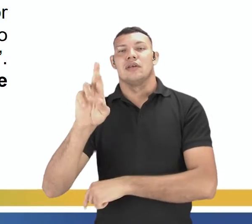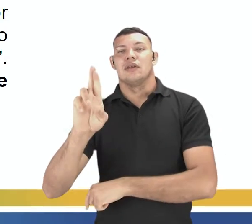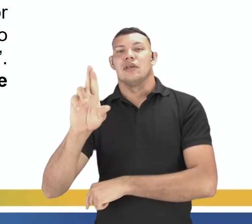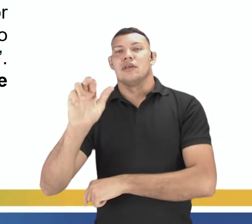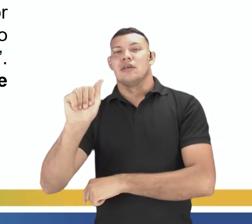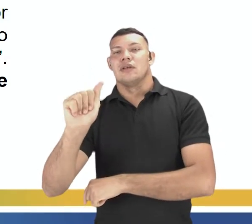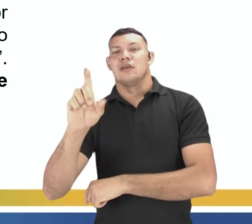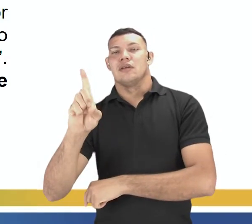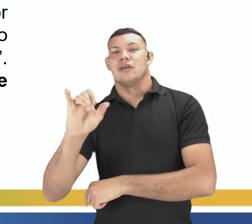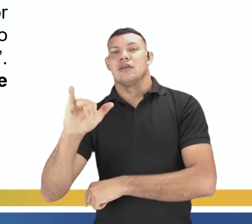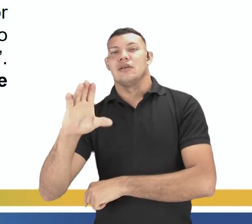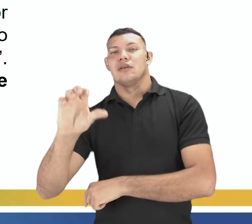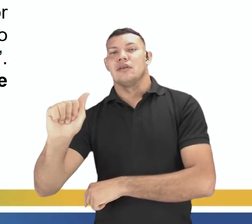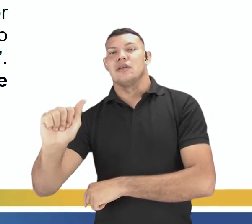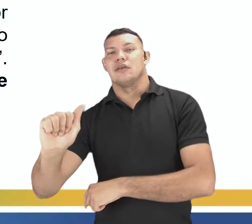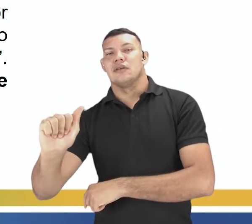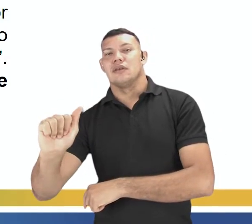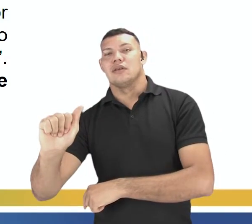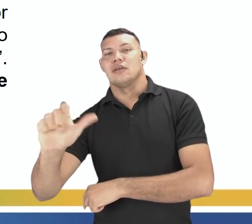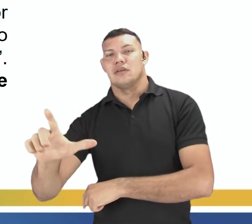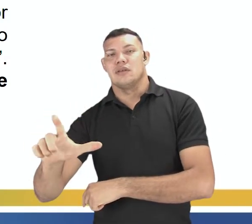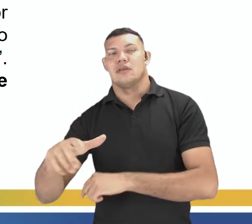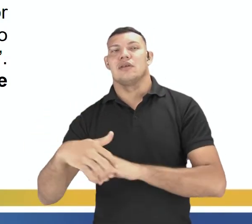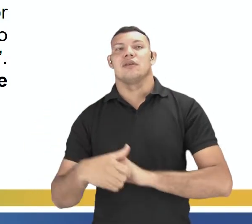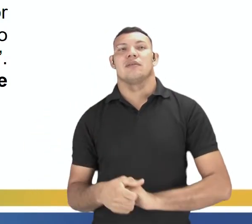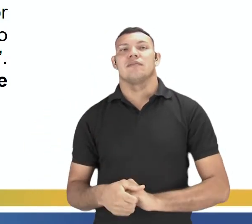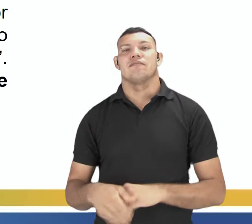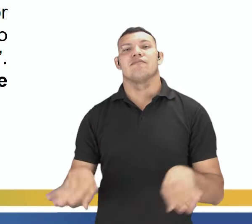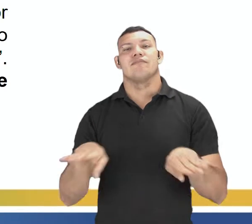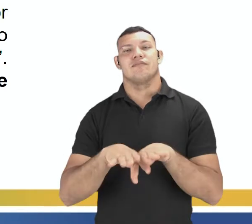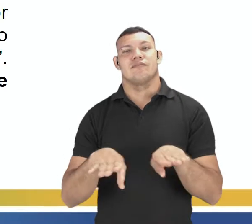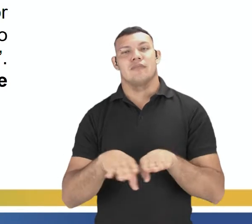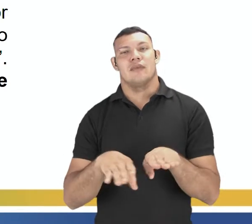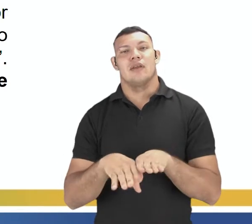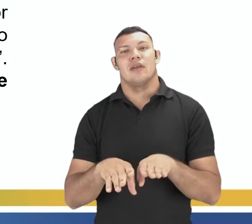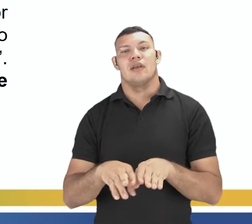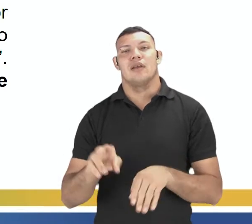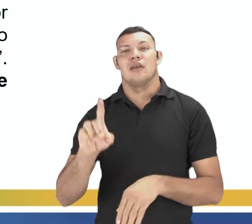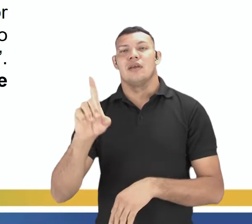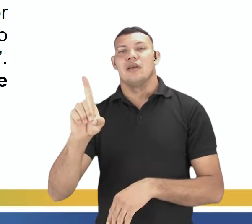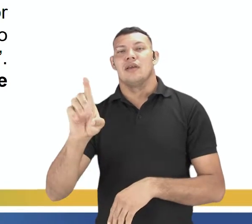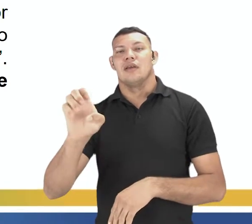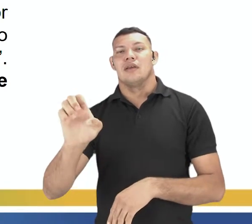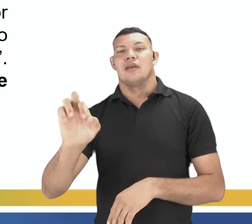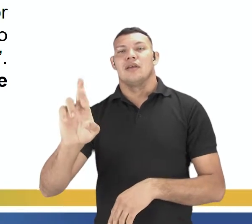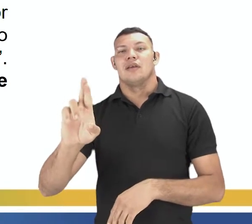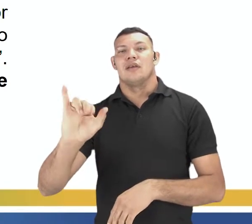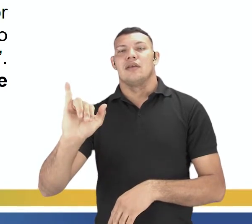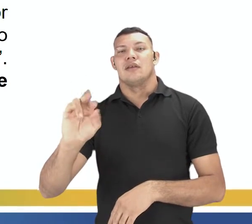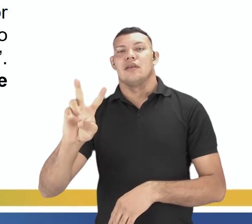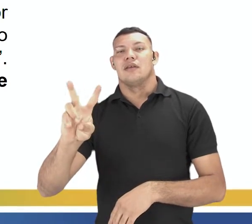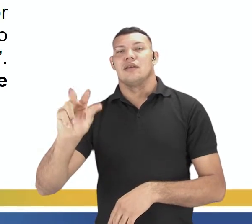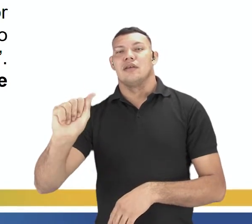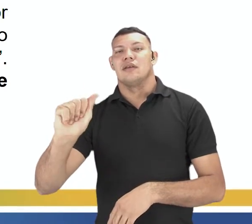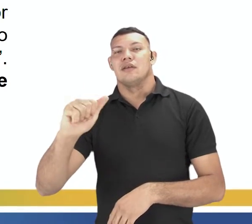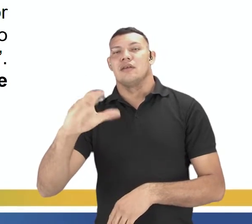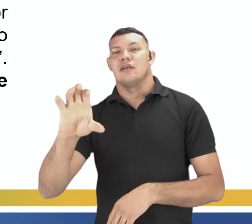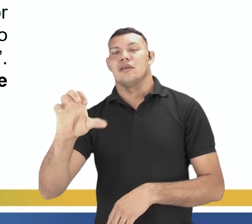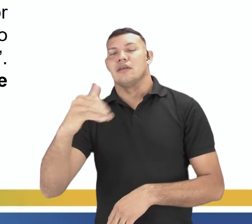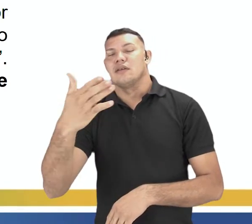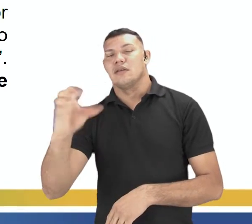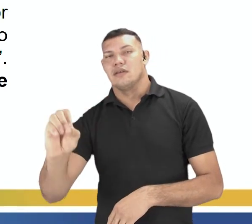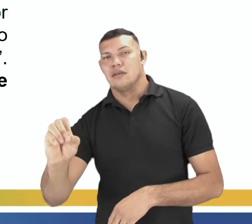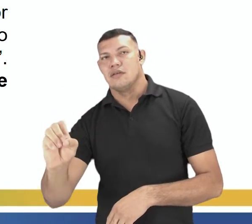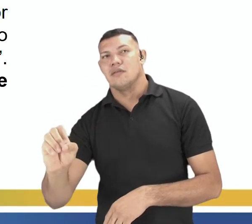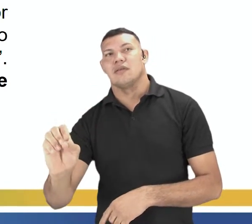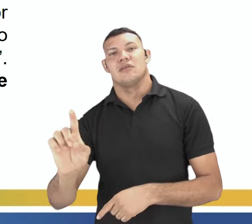de derivação, onde vem apenas um radical. Na composição,